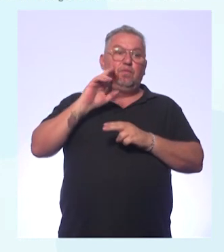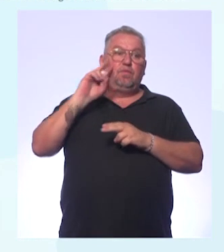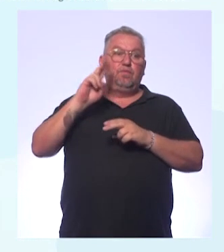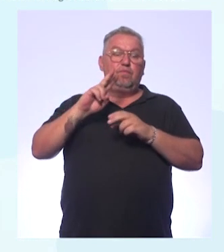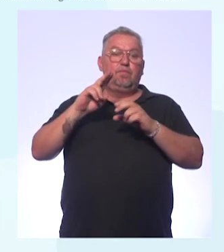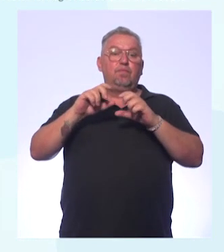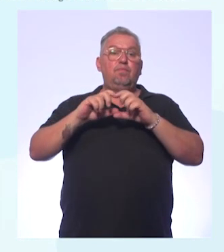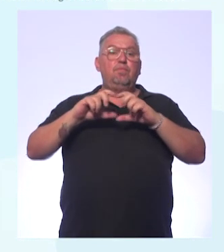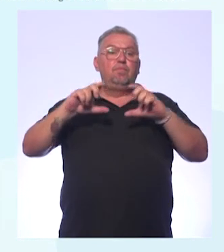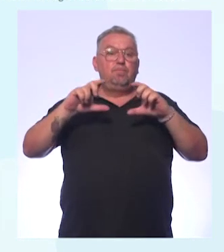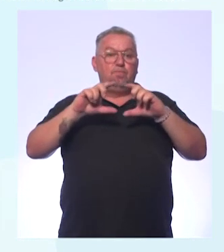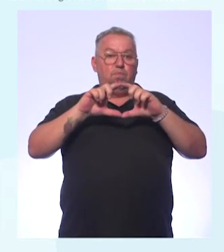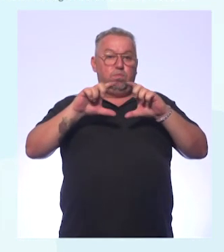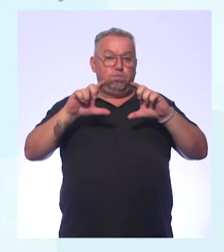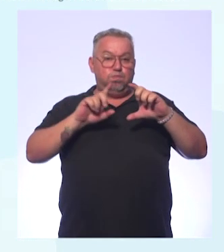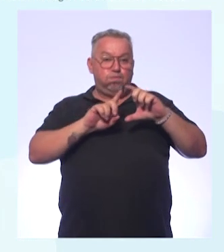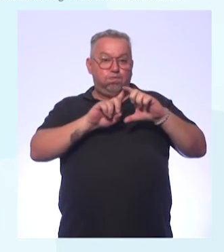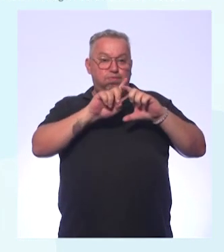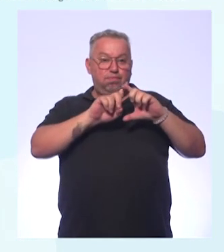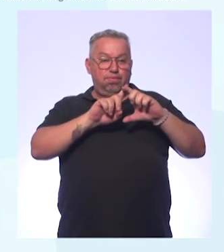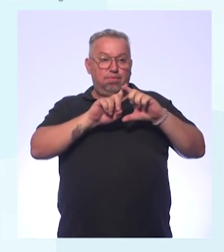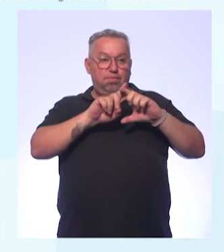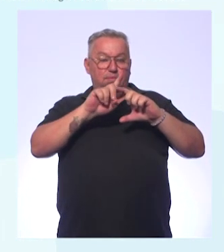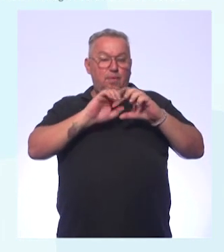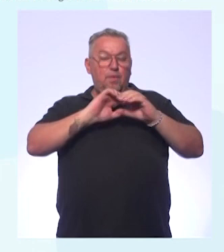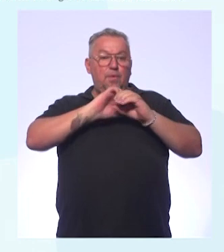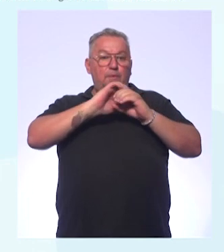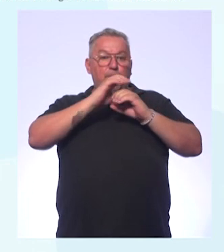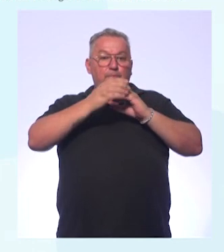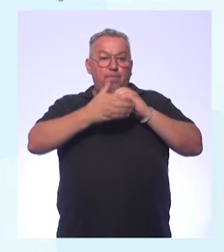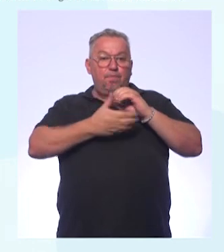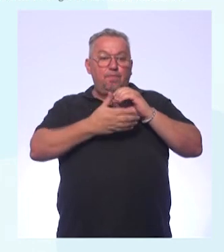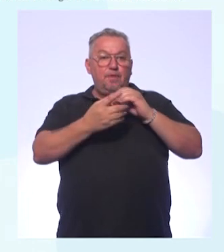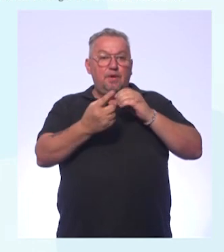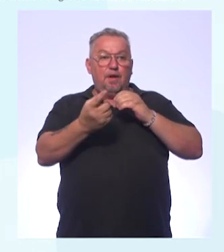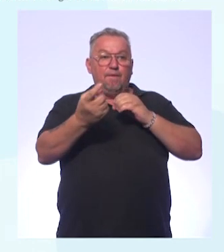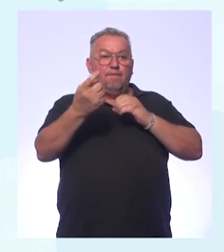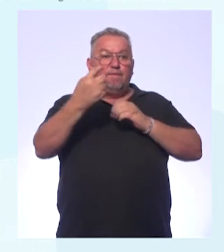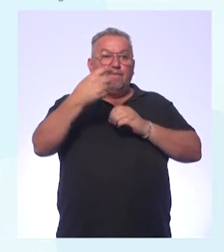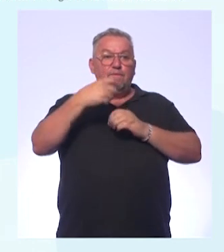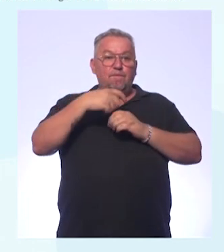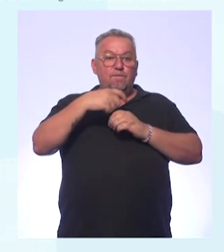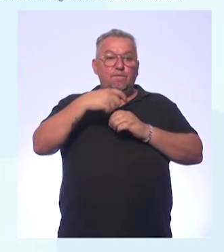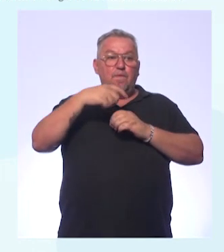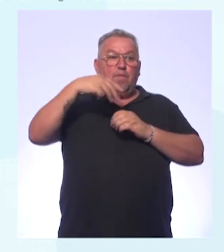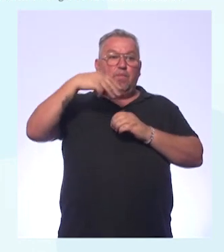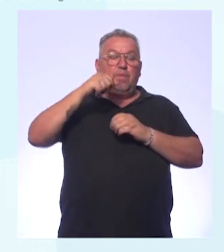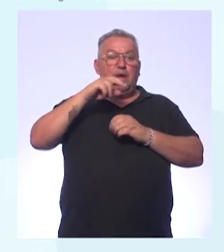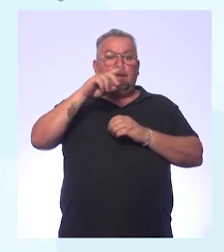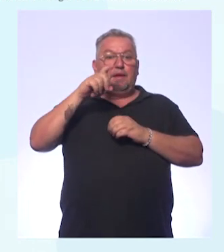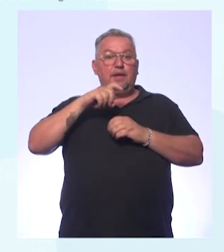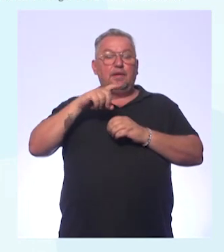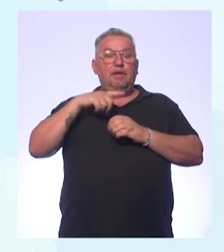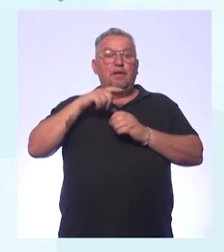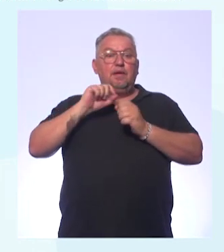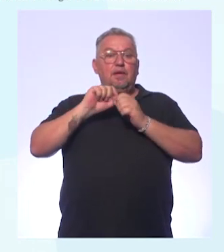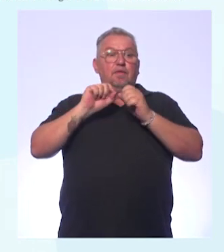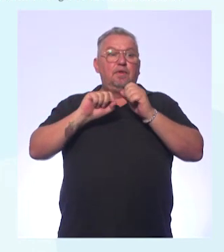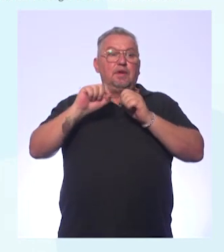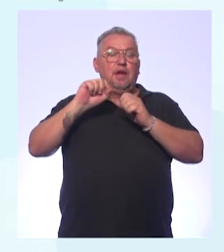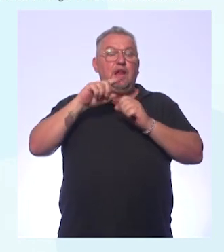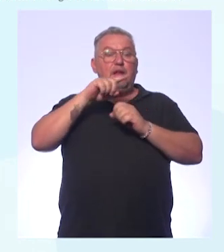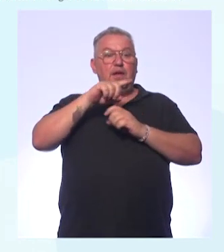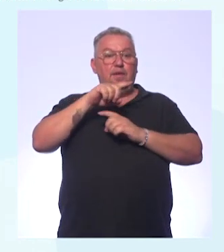para o espaço entre membranas e ele quer voltar para a matriz, e para ele voltar, ele tem que passar